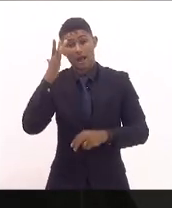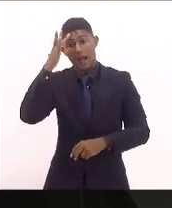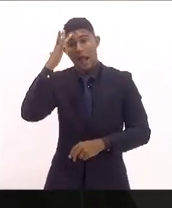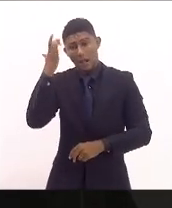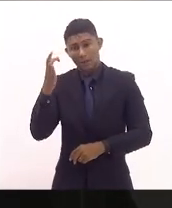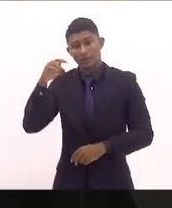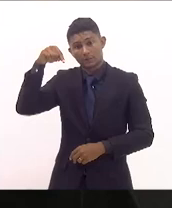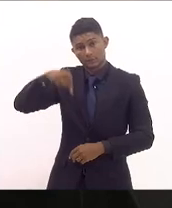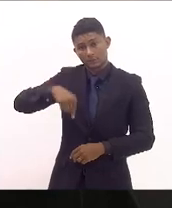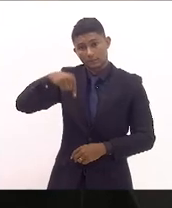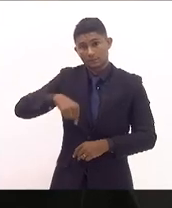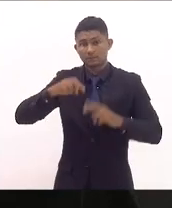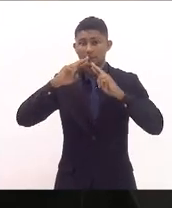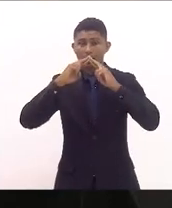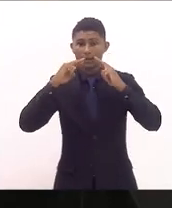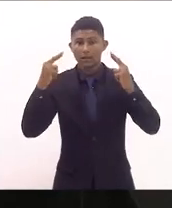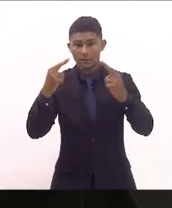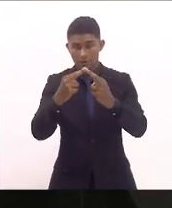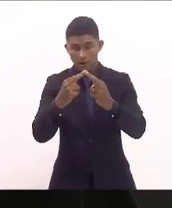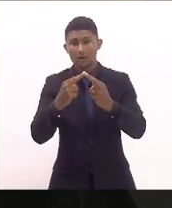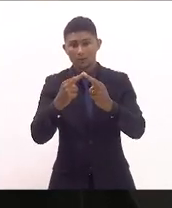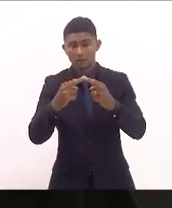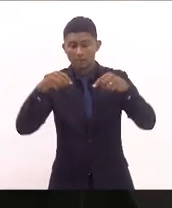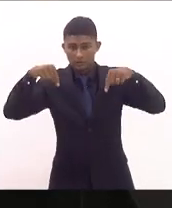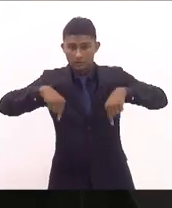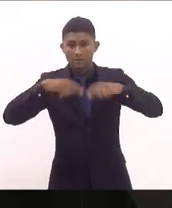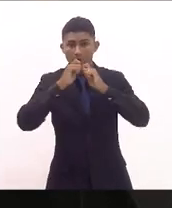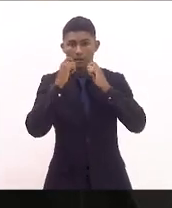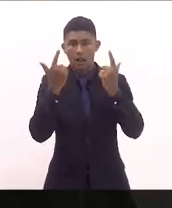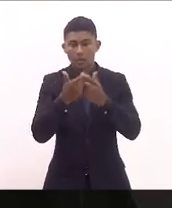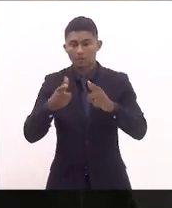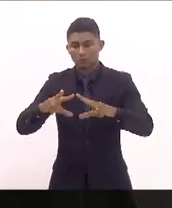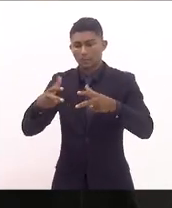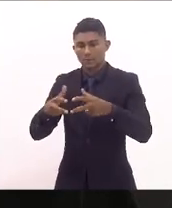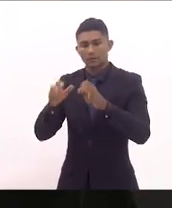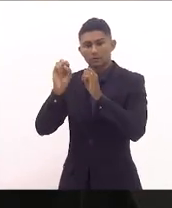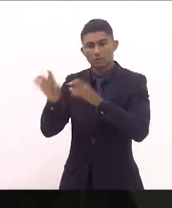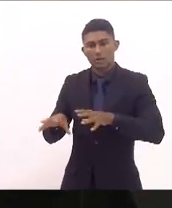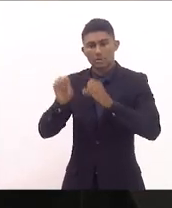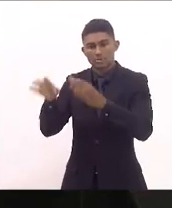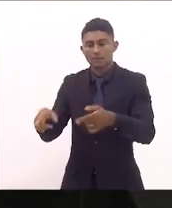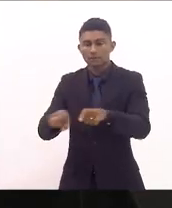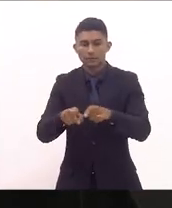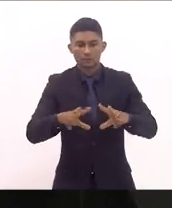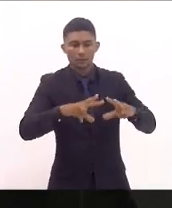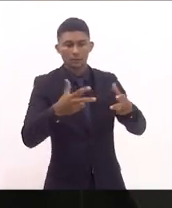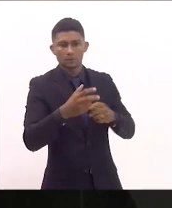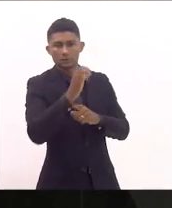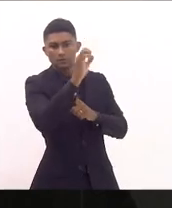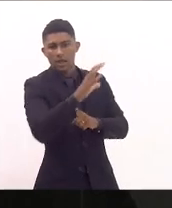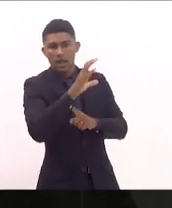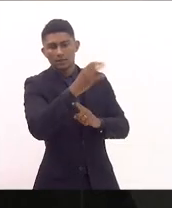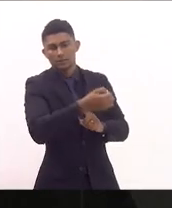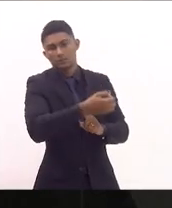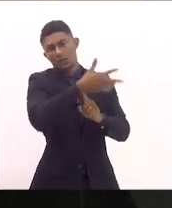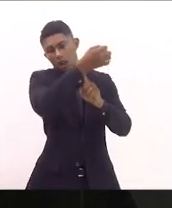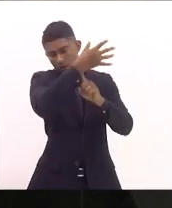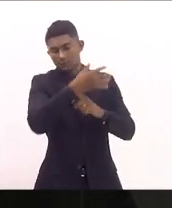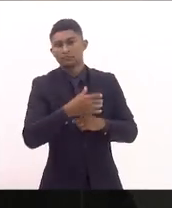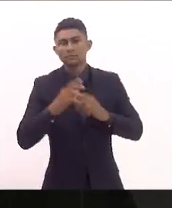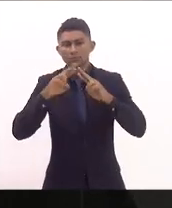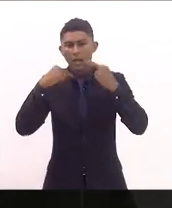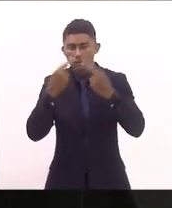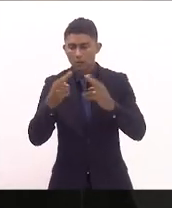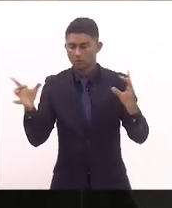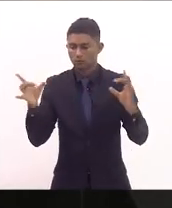vai realizar uma audiência pública aqui um alerta da comissão de educação da comissão de ciência e tecnologia uma audiência